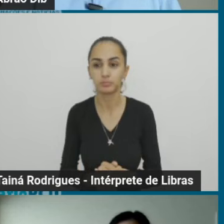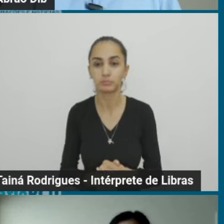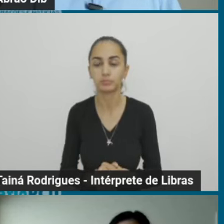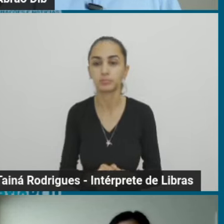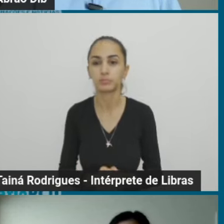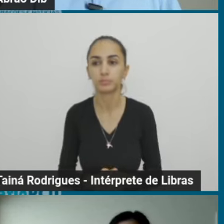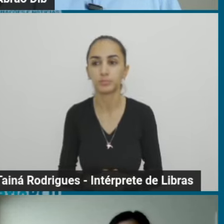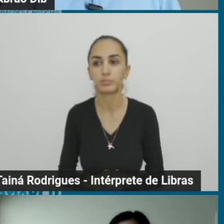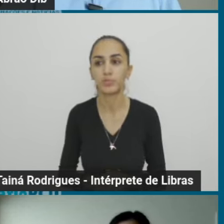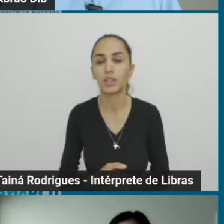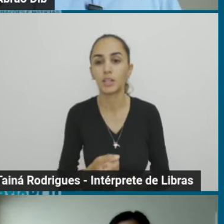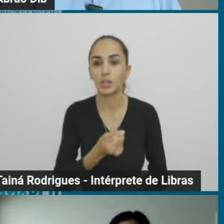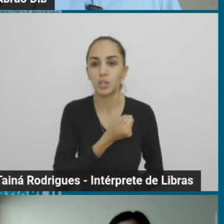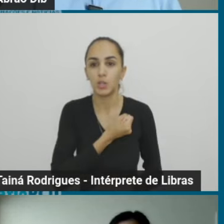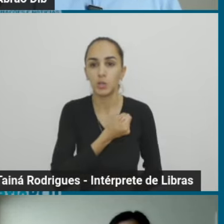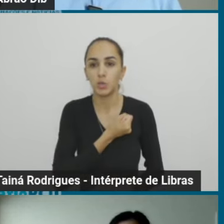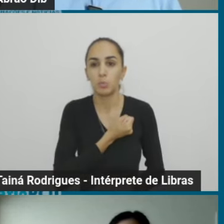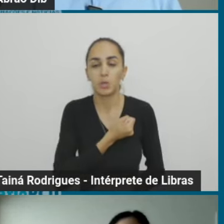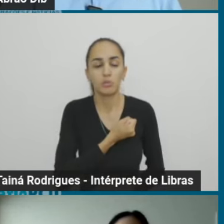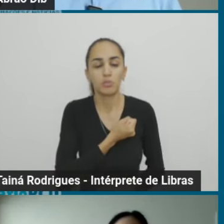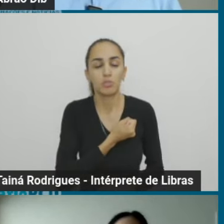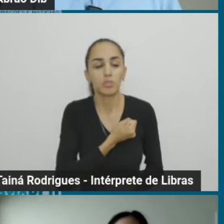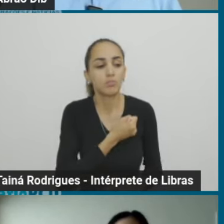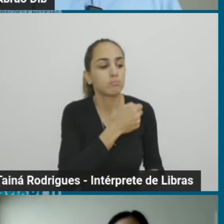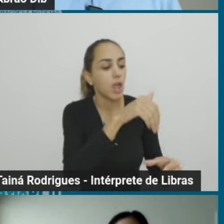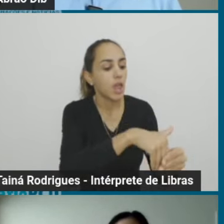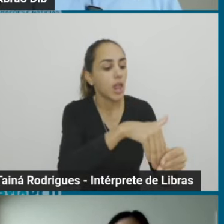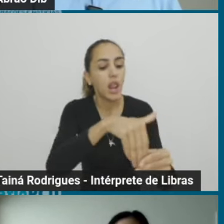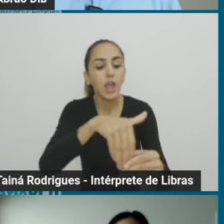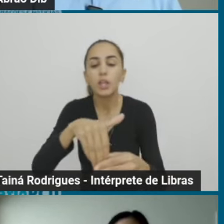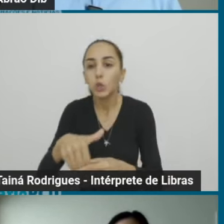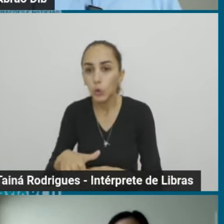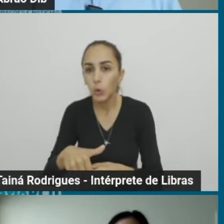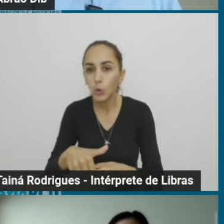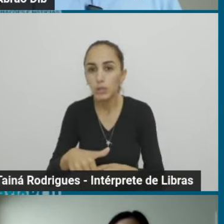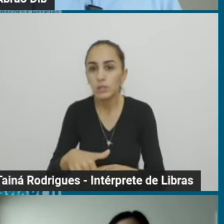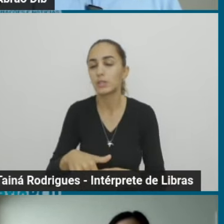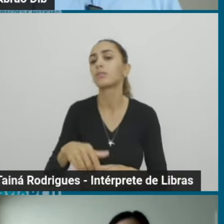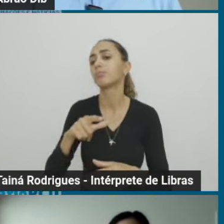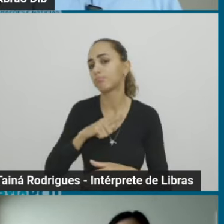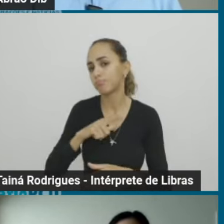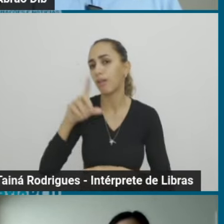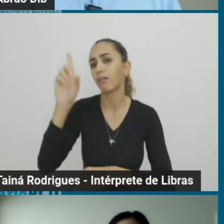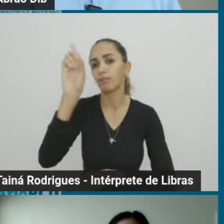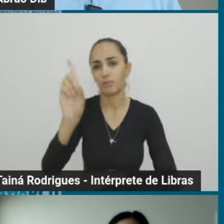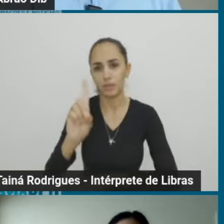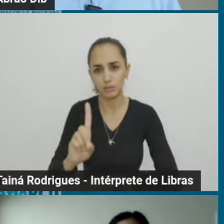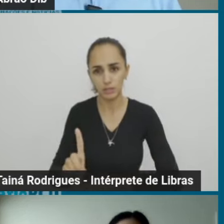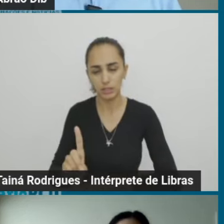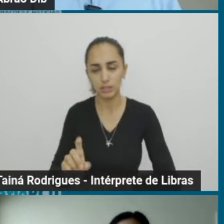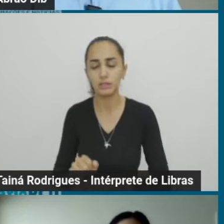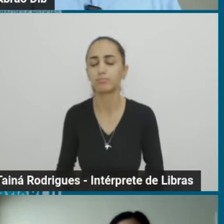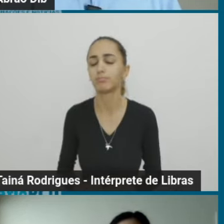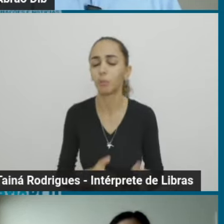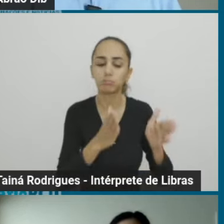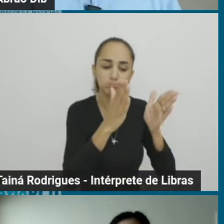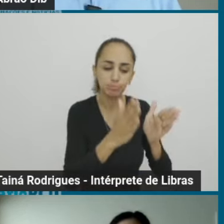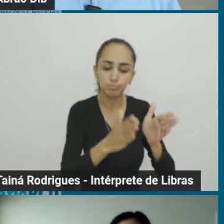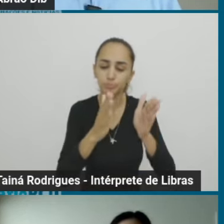expressivo número de eleitores e eleitoras com deficiência. É claro que a cada eleição